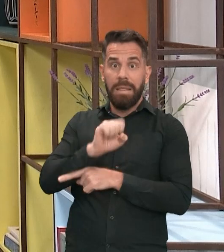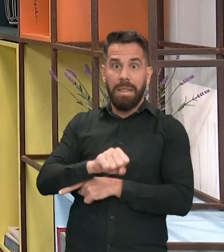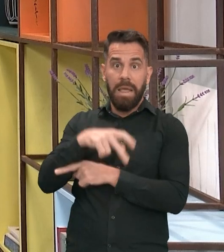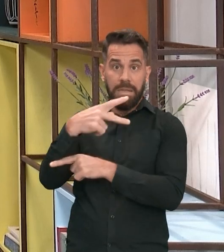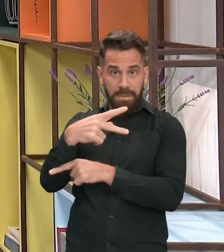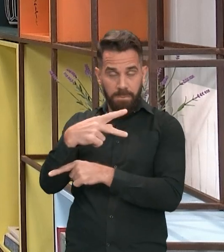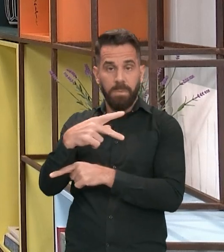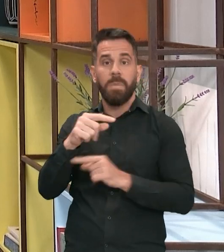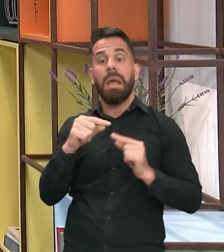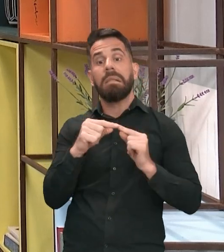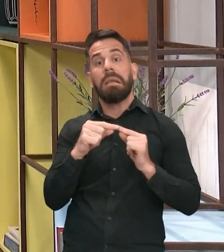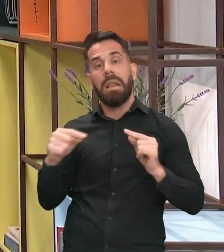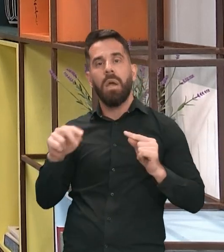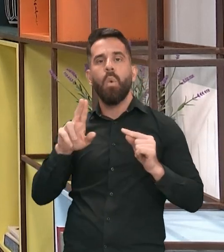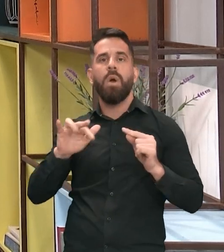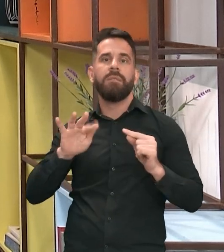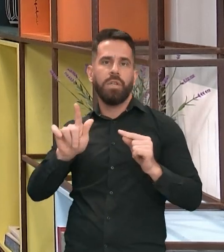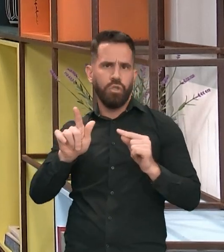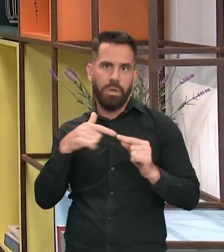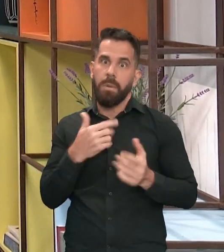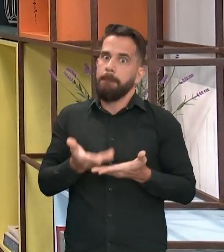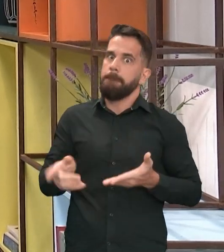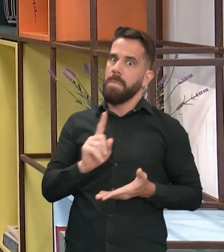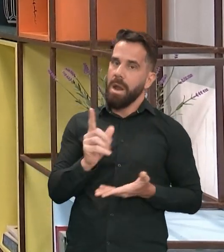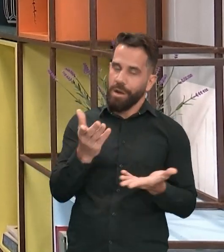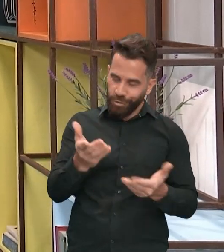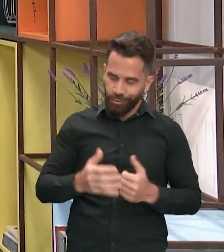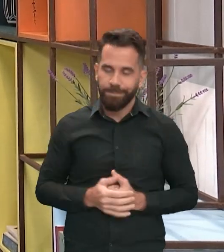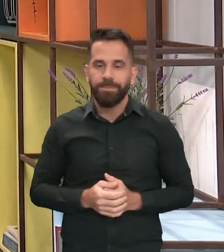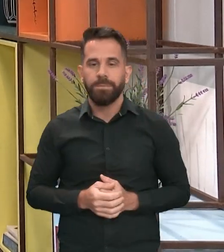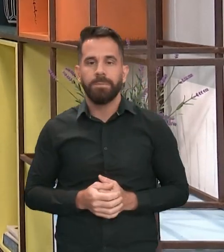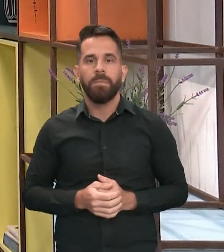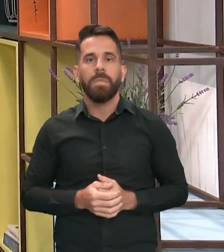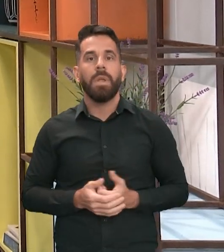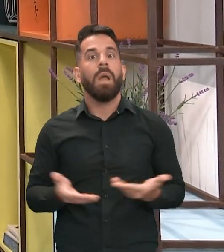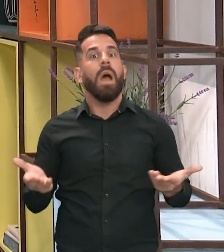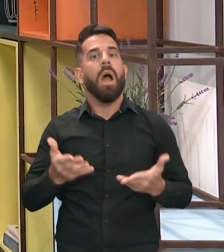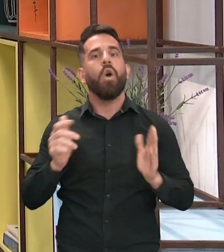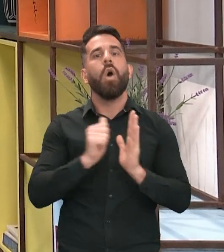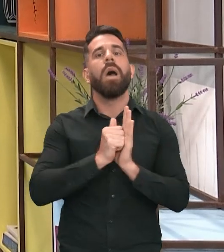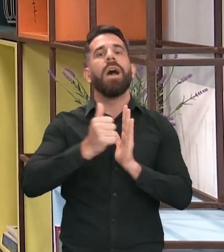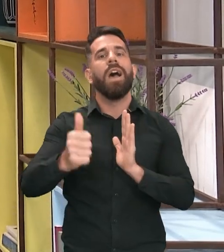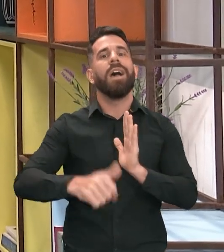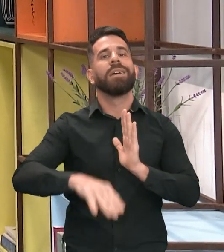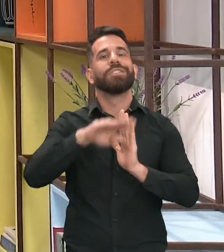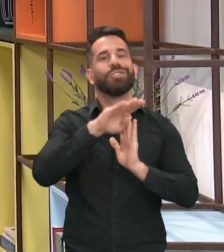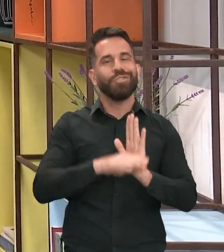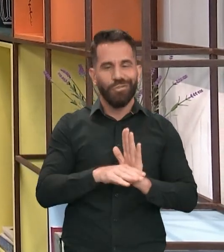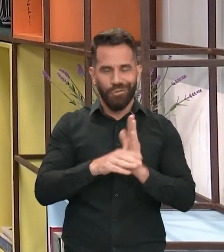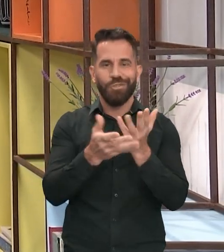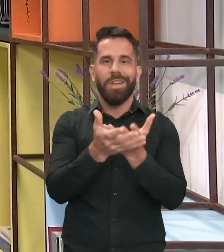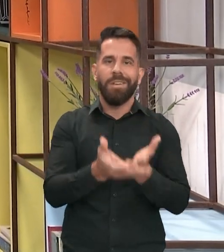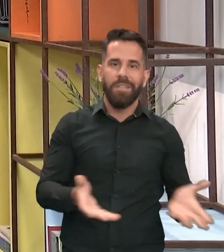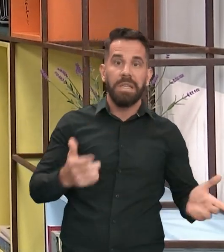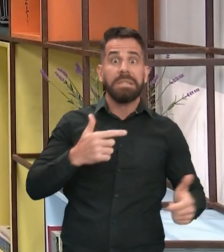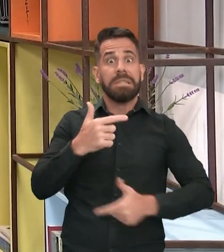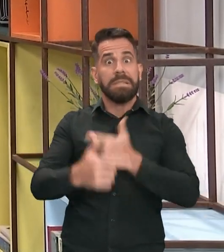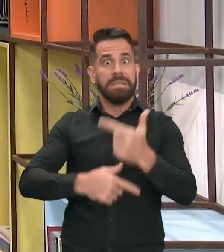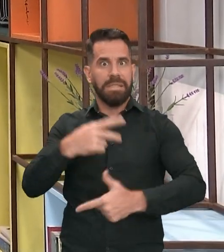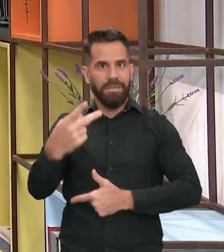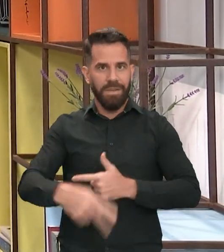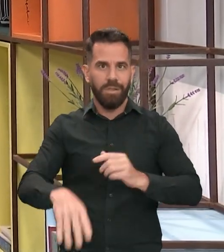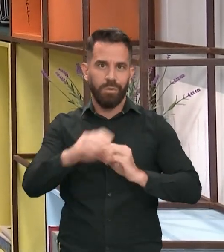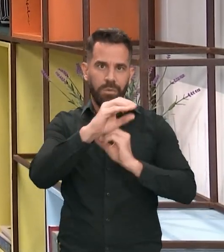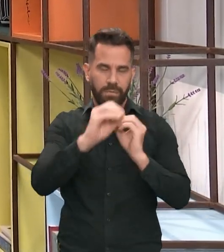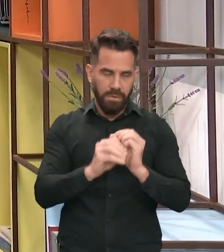@IPTESP_UFG. Não deixe para a última hora, tá bom? E agora nós vamos para a nossa agenda de eventos e serviços da universidade. Hoje quem chega